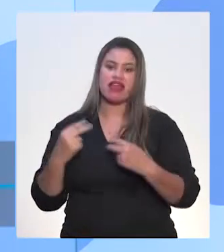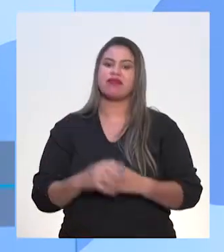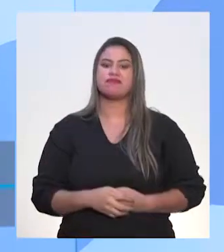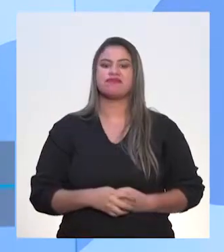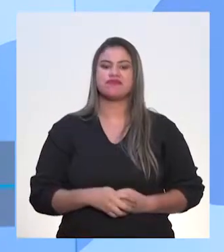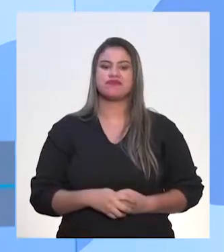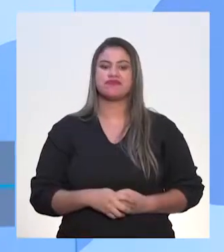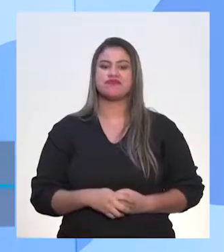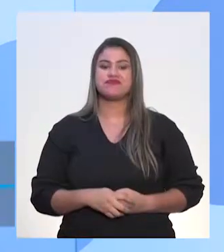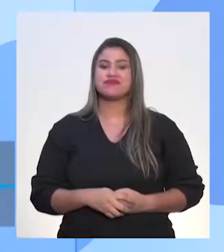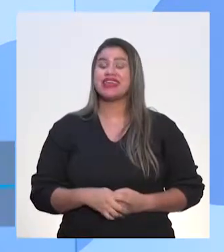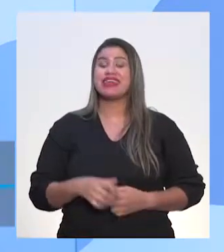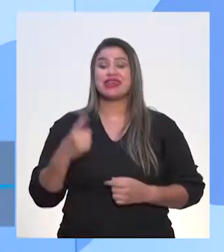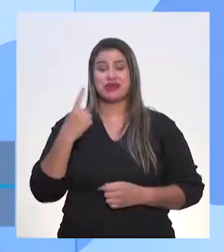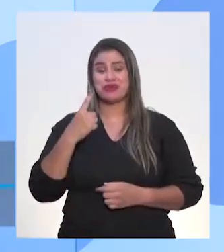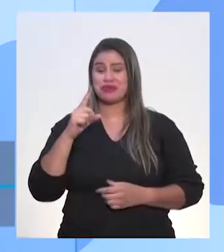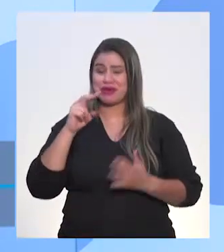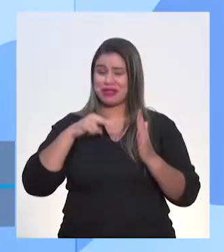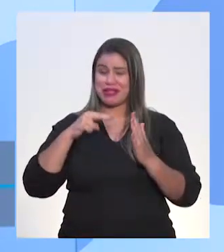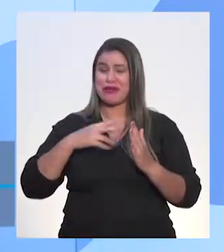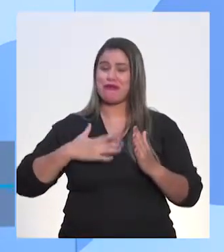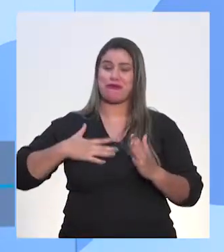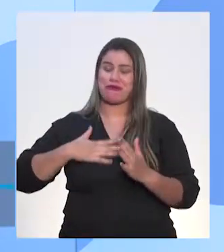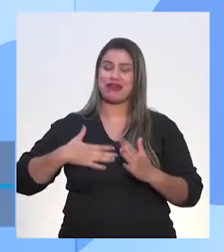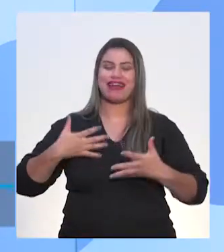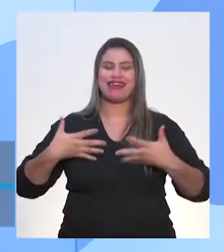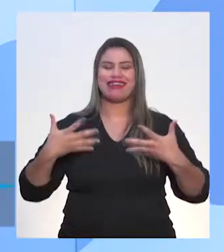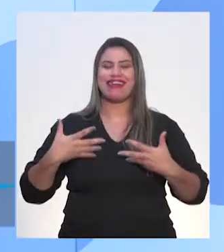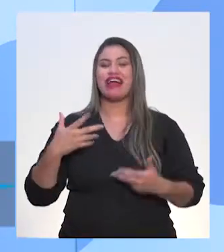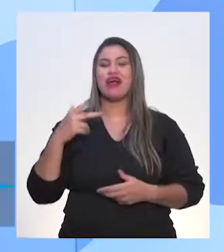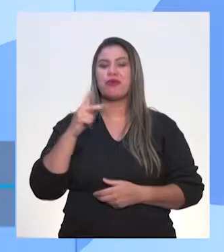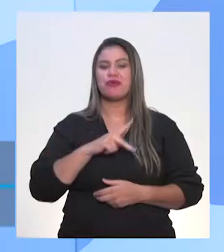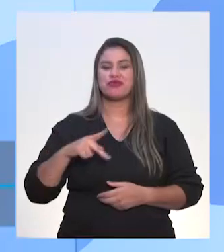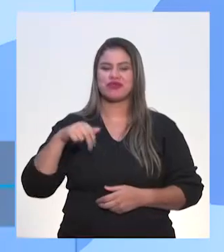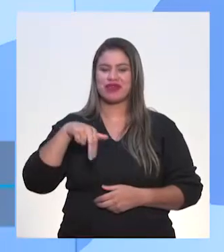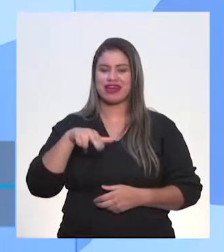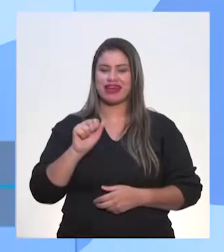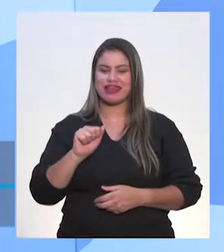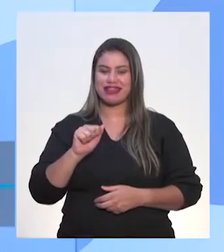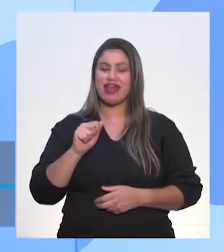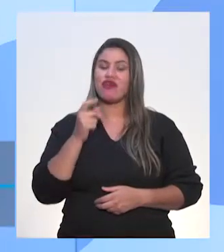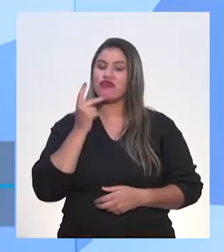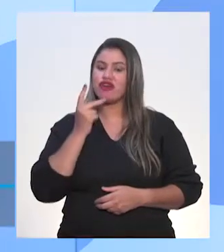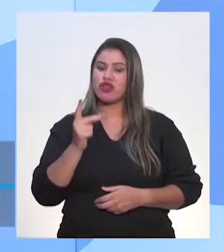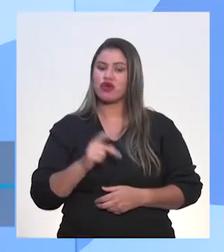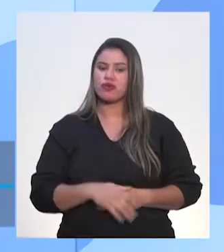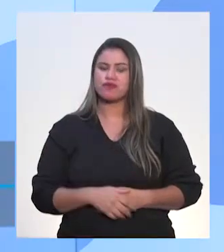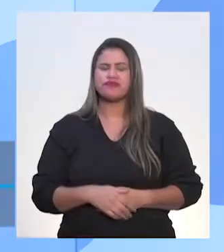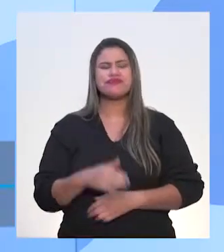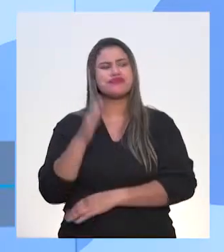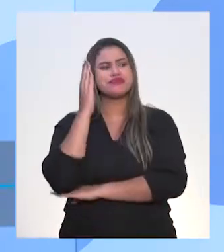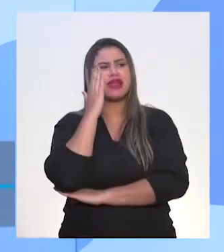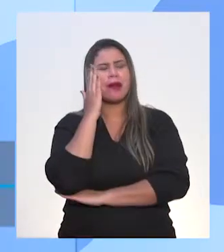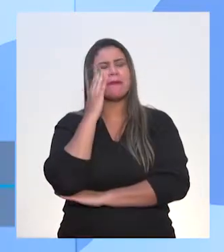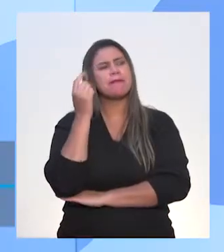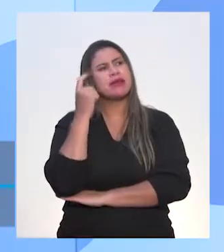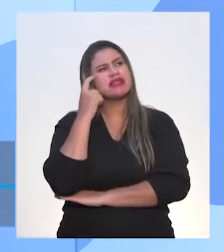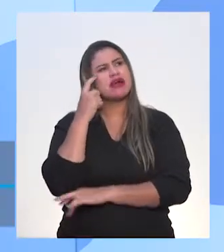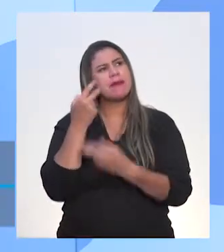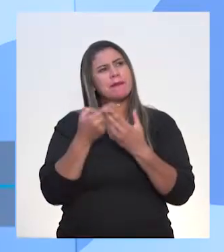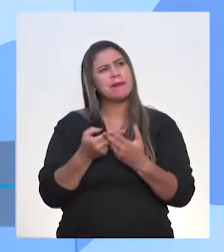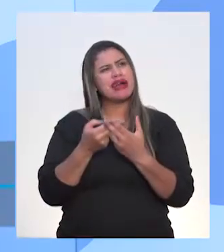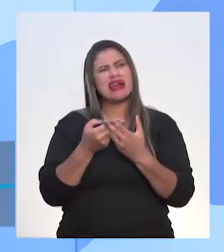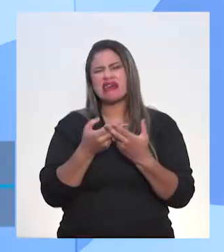e eu vou ler uma que eu achei divertida a professora Luana da professora Ana Cristina que ela disse o seguinte sabe Pensando sobre a paciência